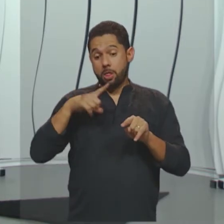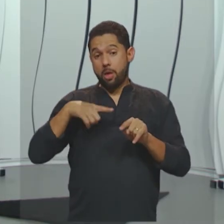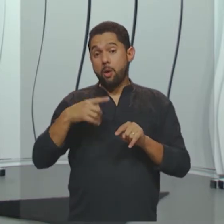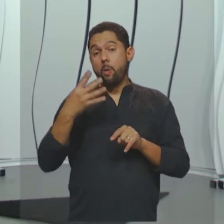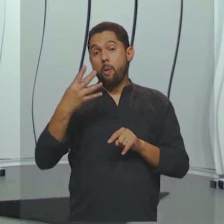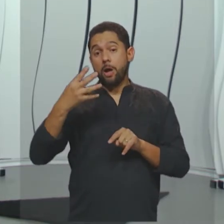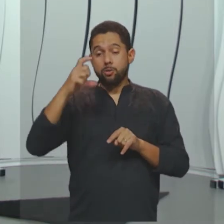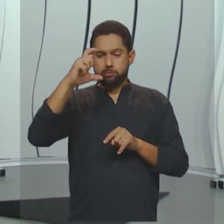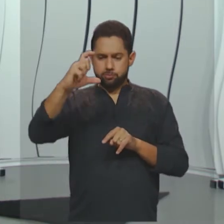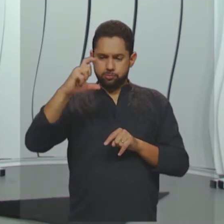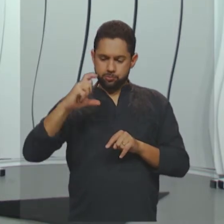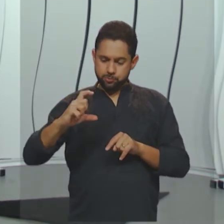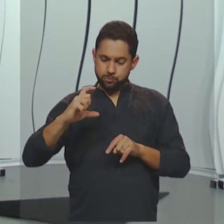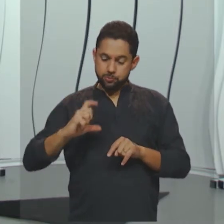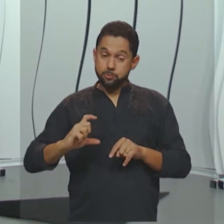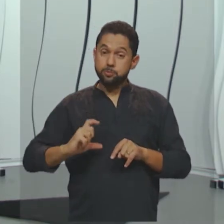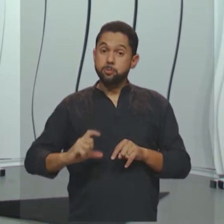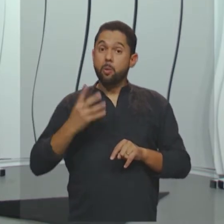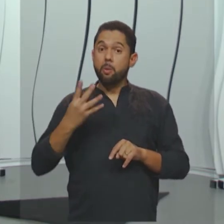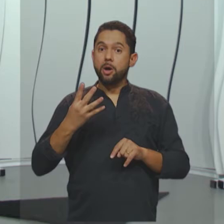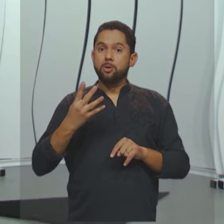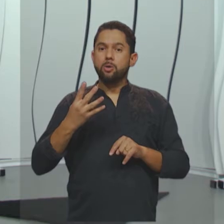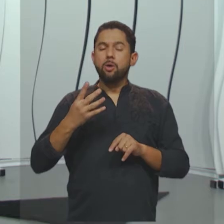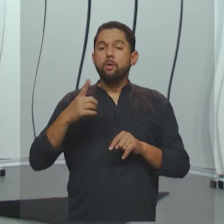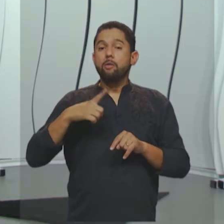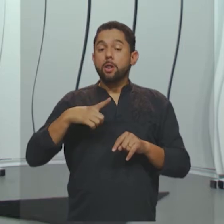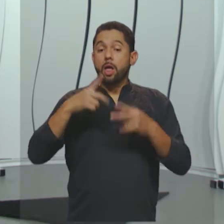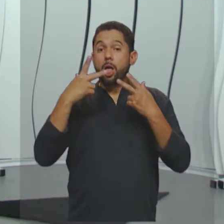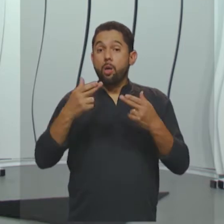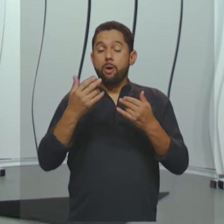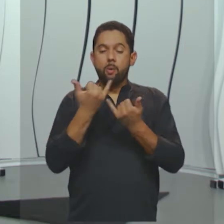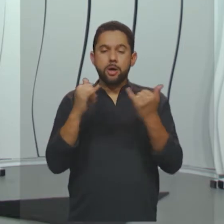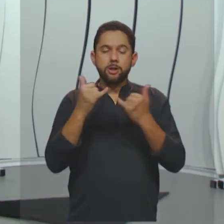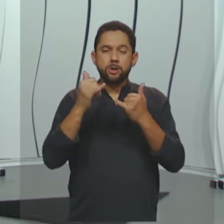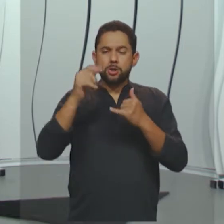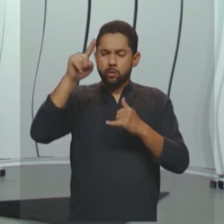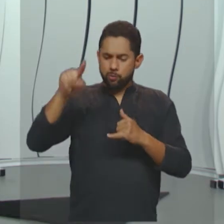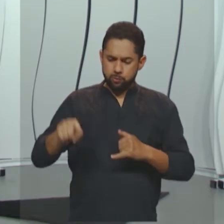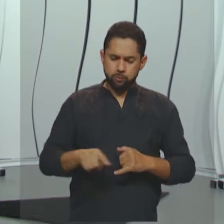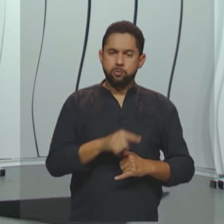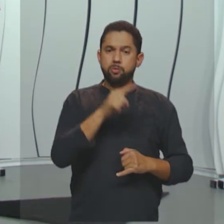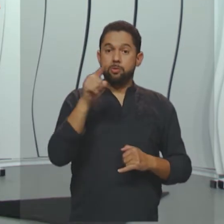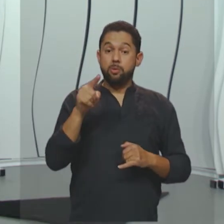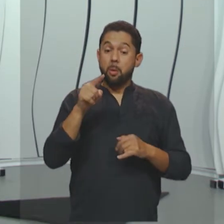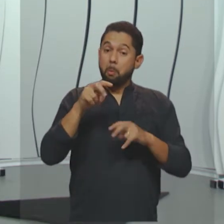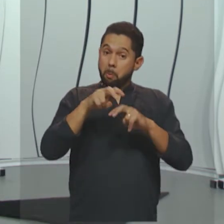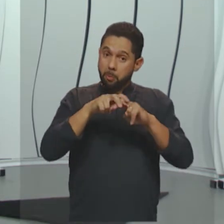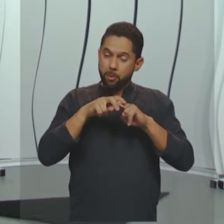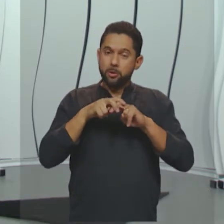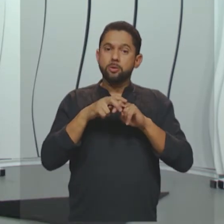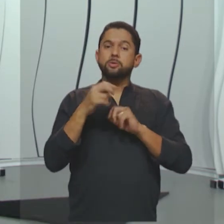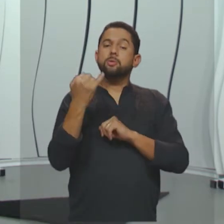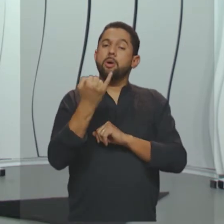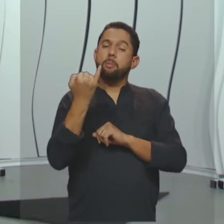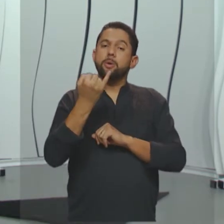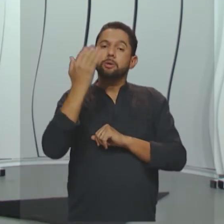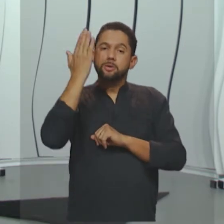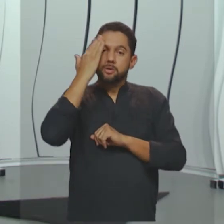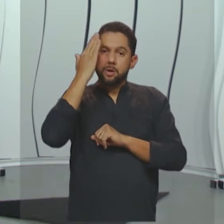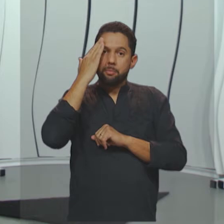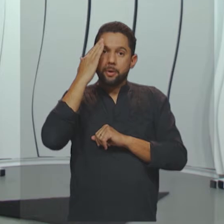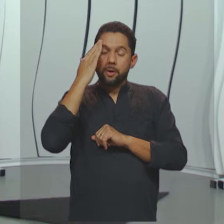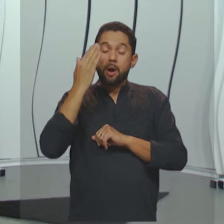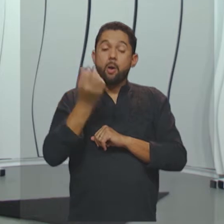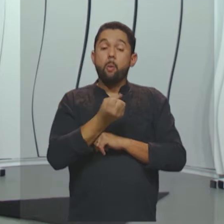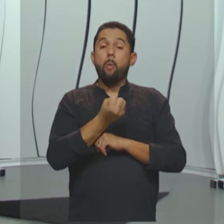Nesses 4 resistores passarão o mesmo valor de corrente elétrica. Então, por esse motivo, para a gente medir o valor